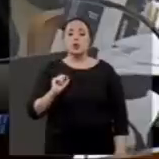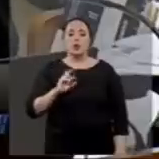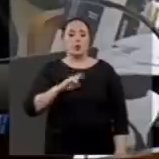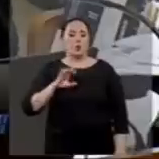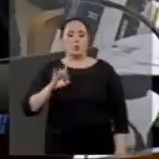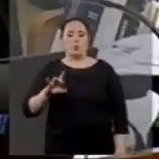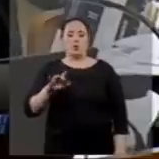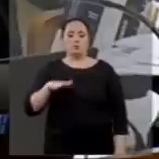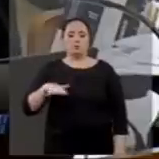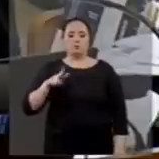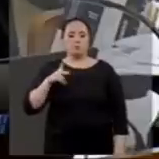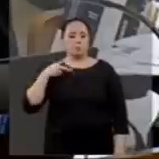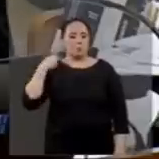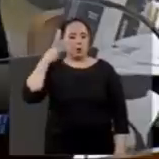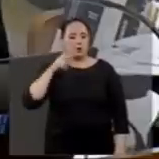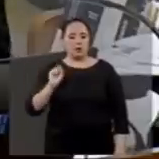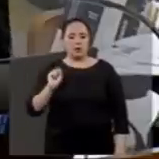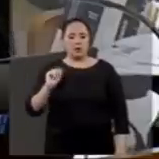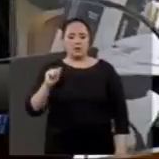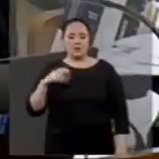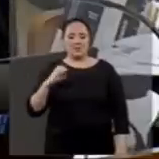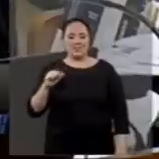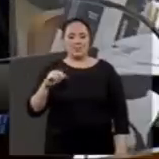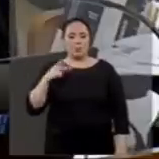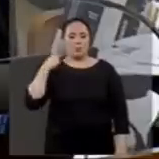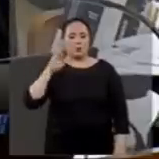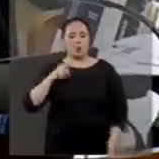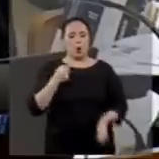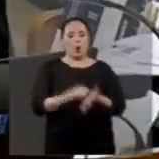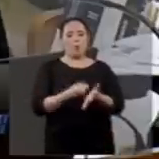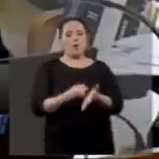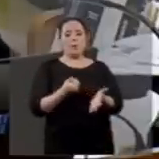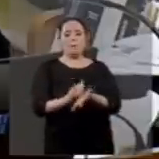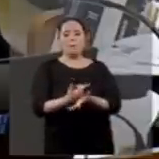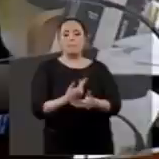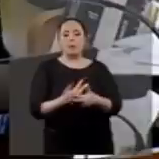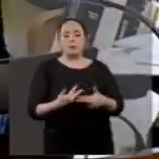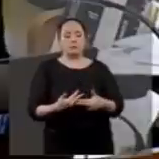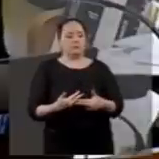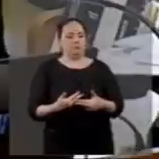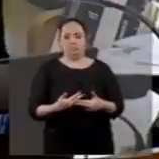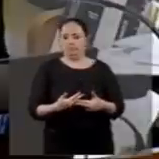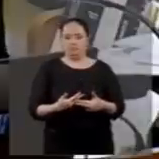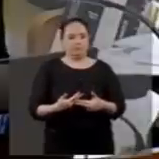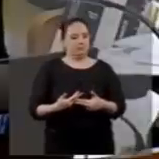uma sanção política simplesmente para se obrigar ao pagamento do tributo, não há